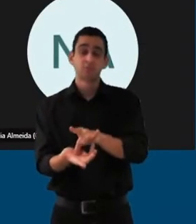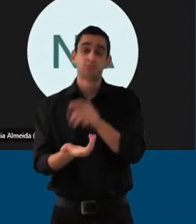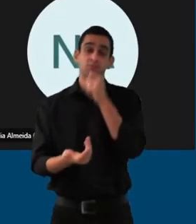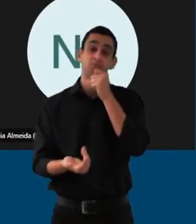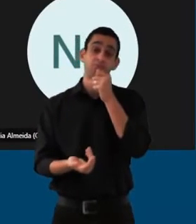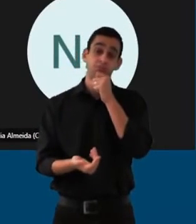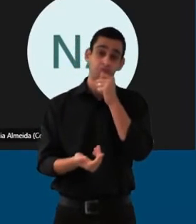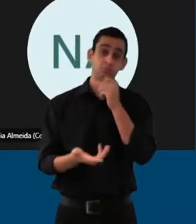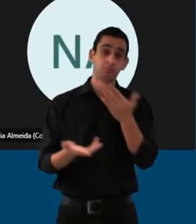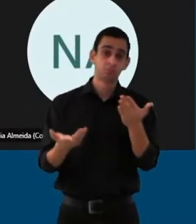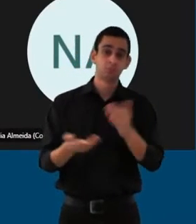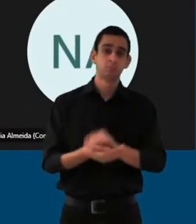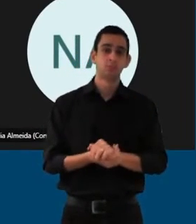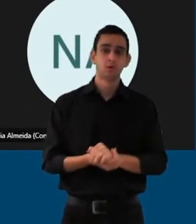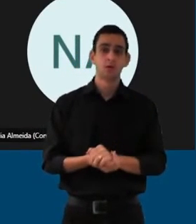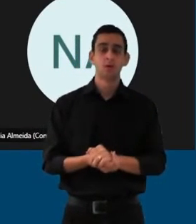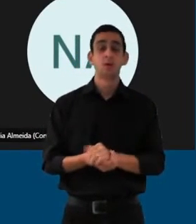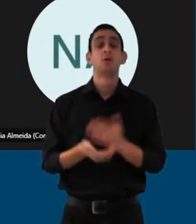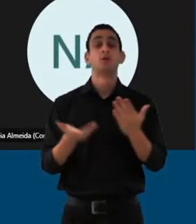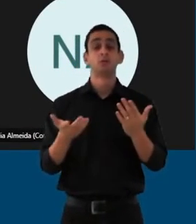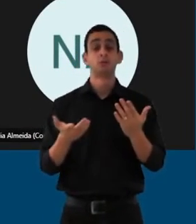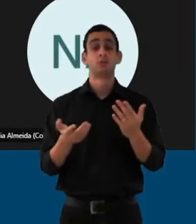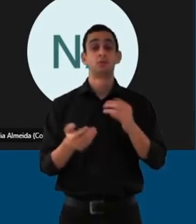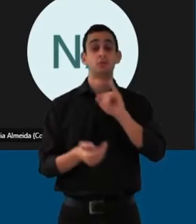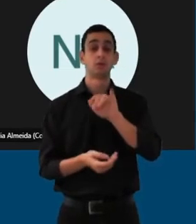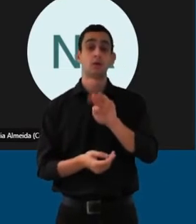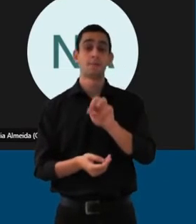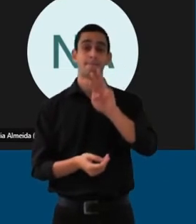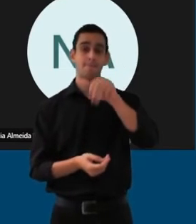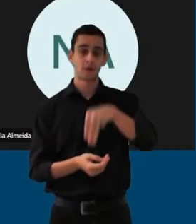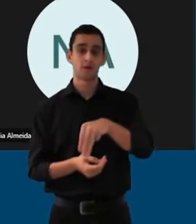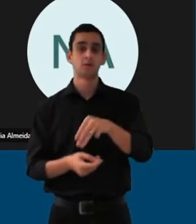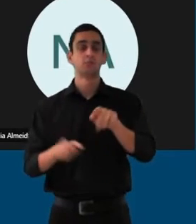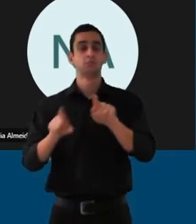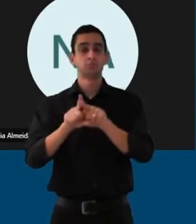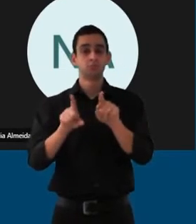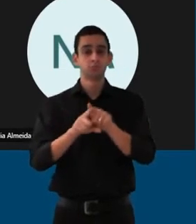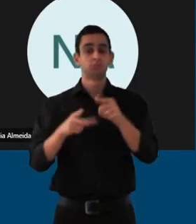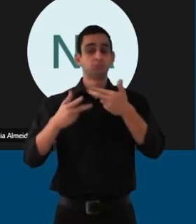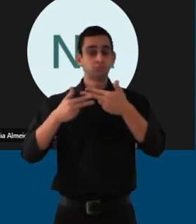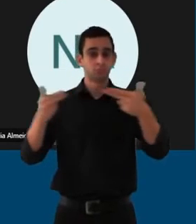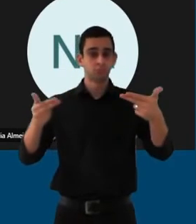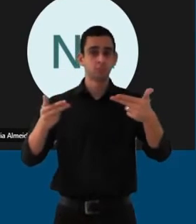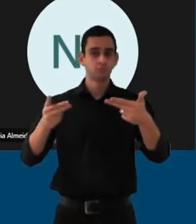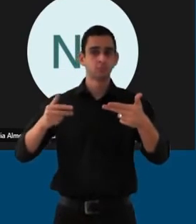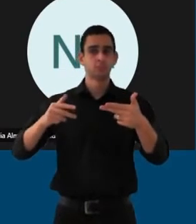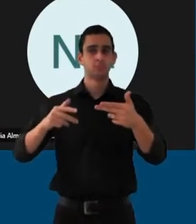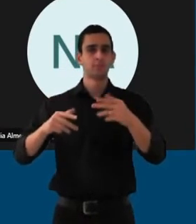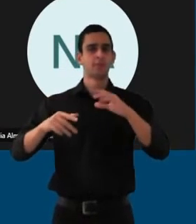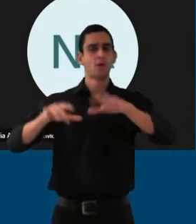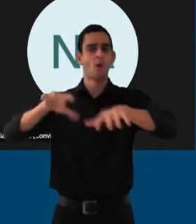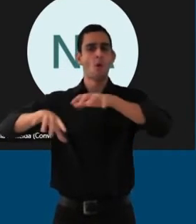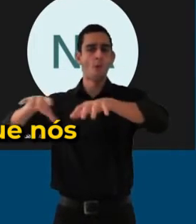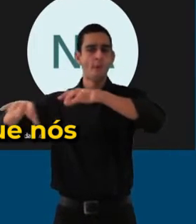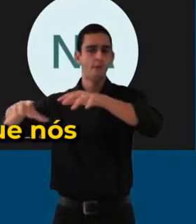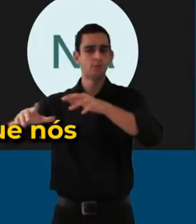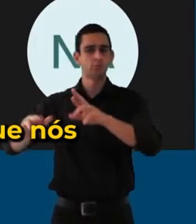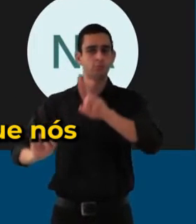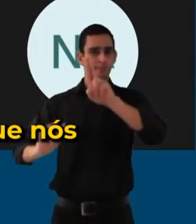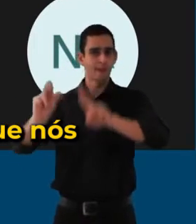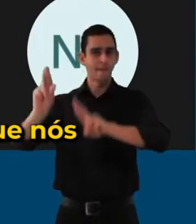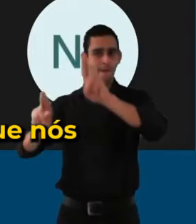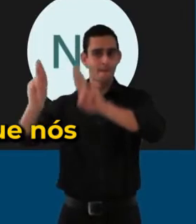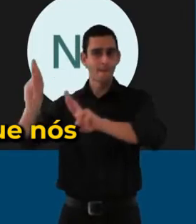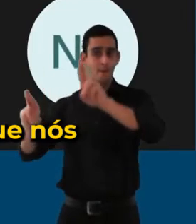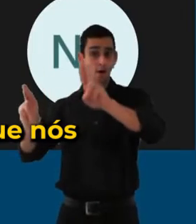ambiental, dentro do seu poder de polícia, praticou as ações esperadas. Só que